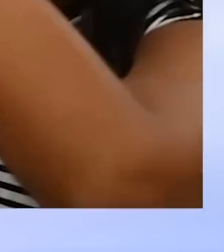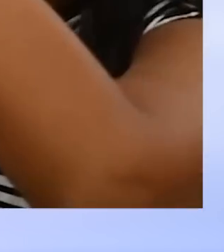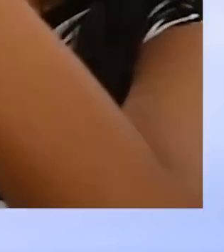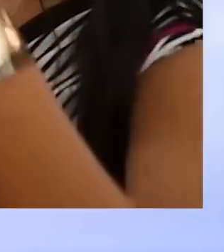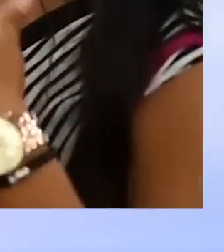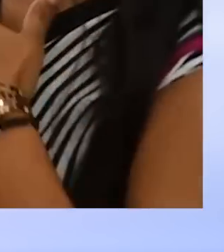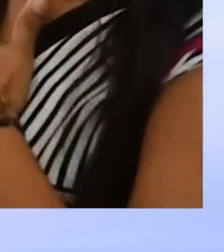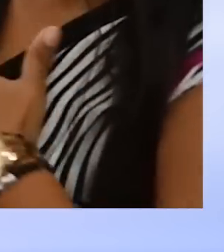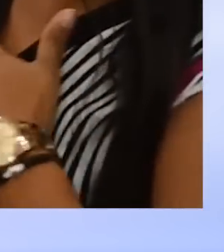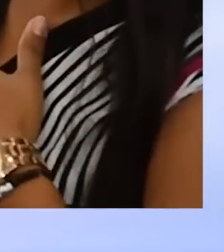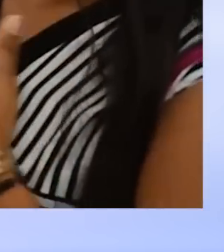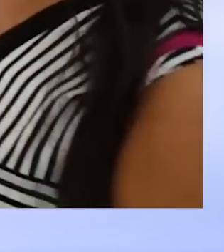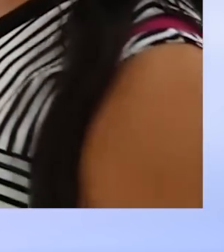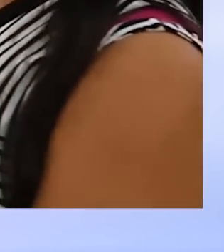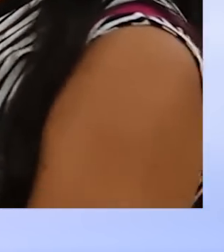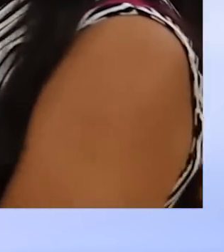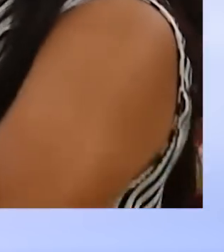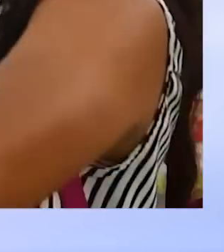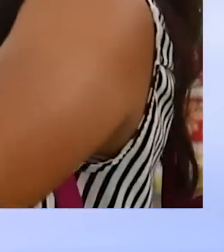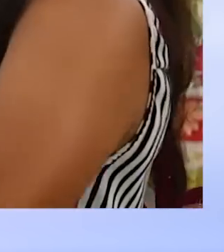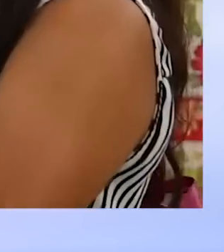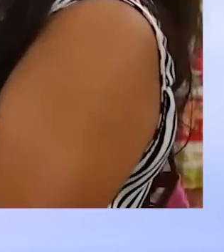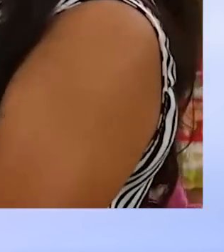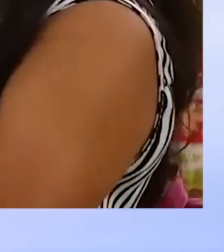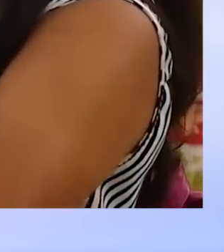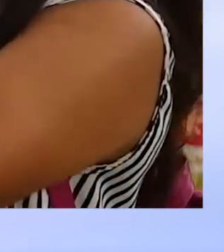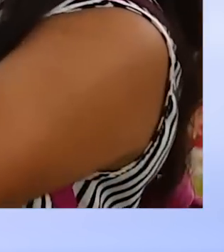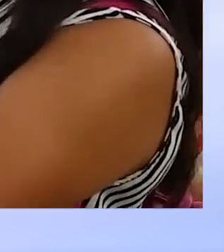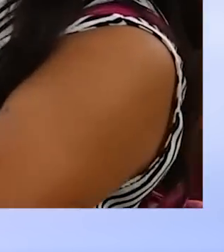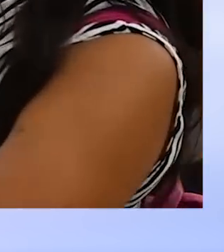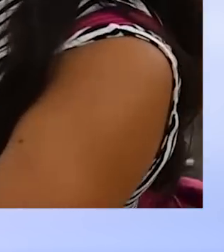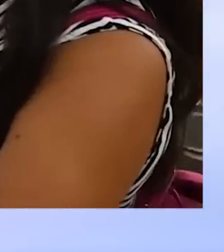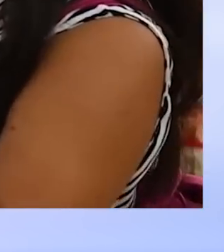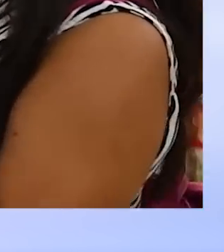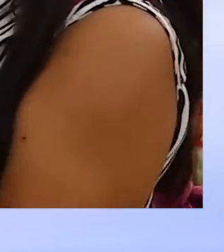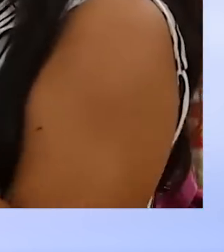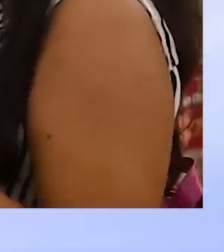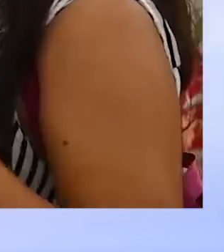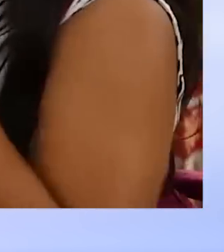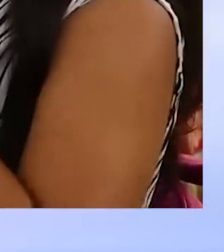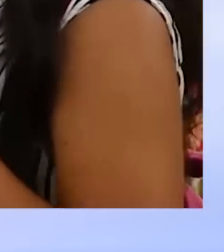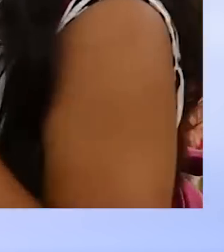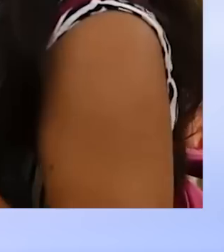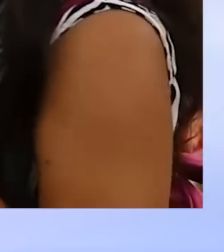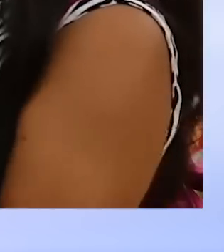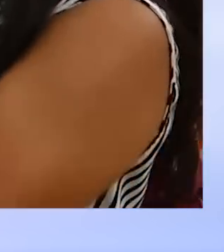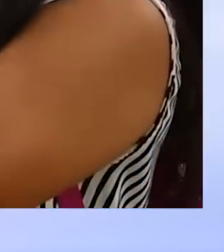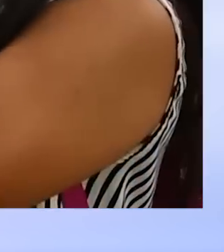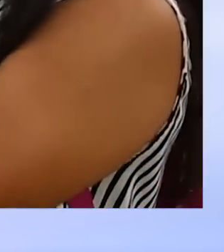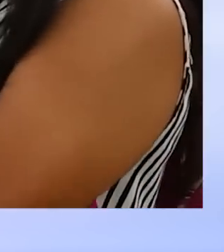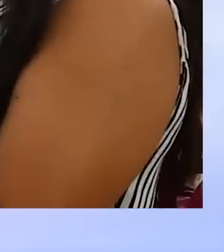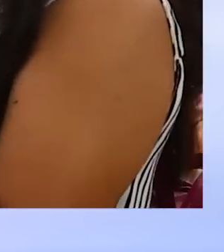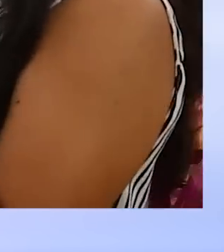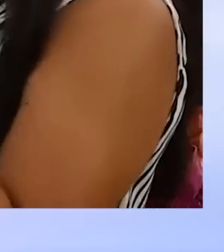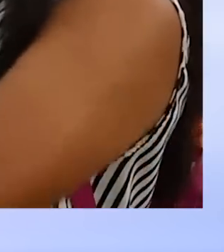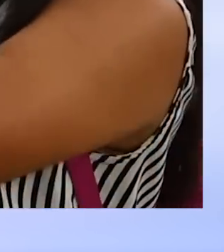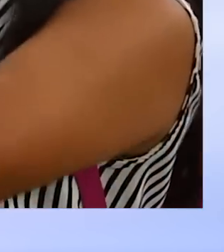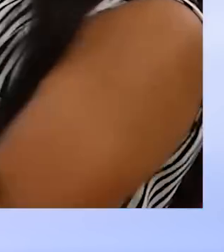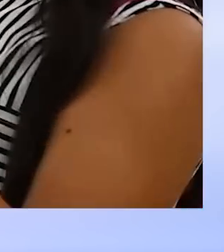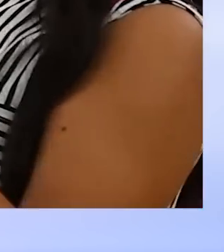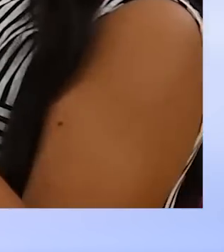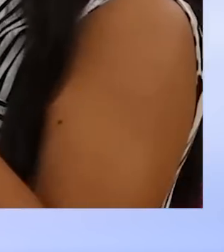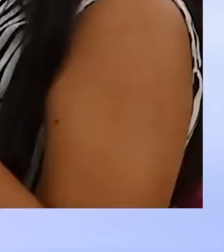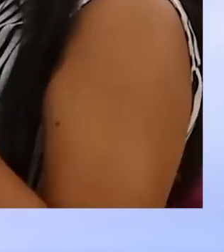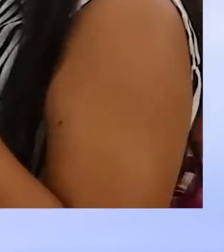Jesus nos visitou, nos batizou com o Espírito Santo aqui nessa cantata aqui em Timon. Eu